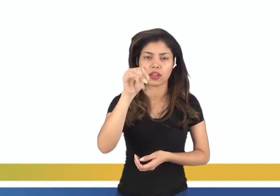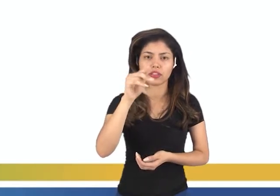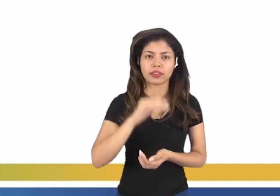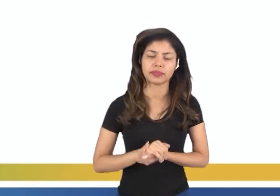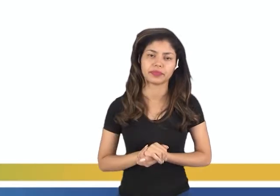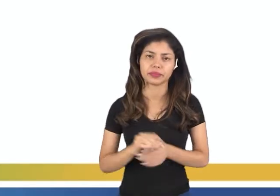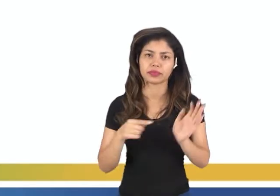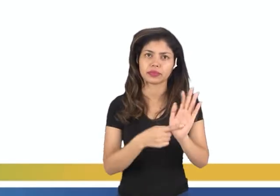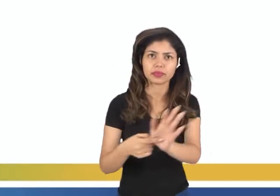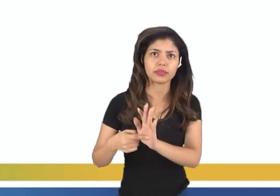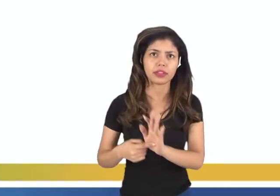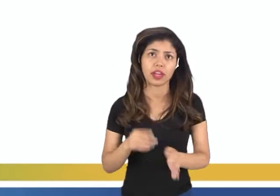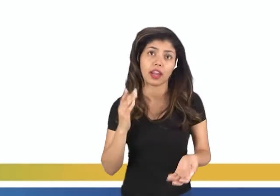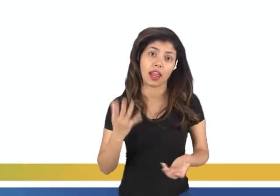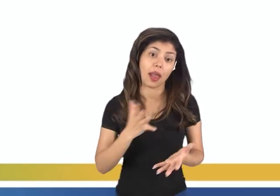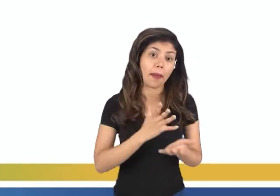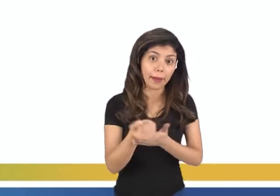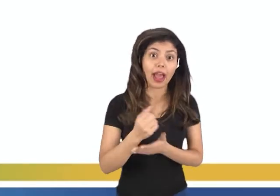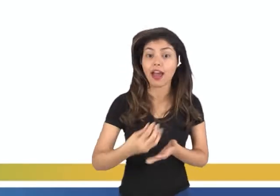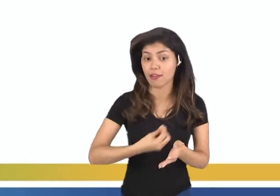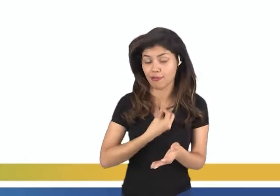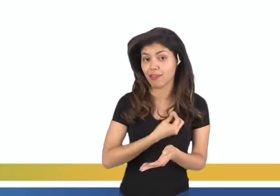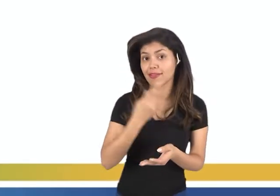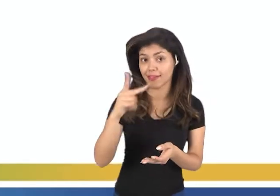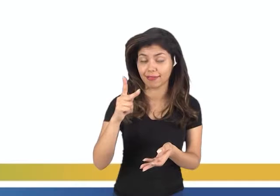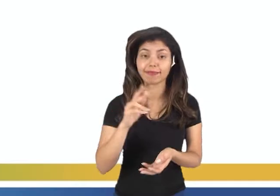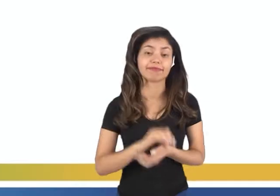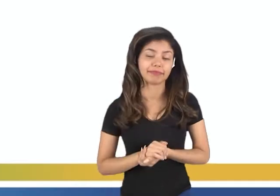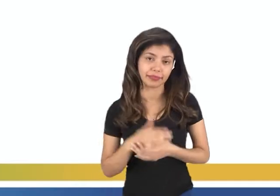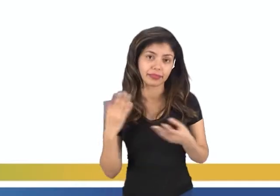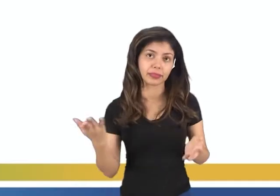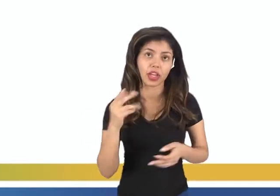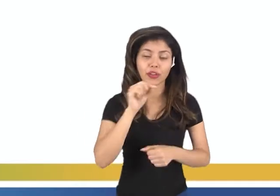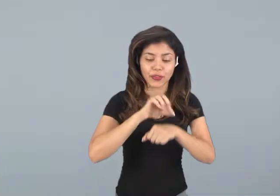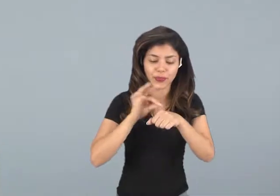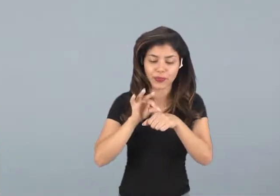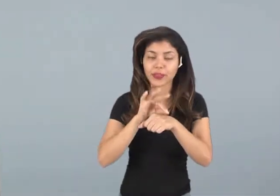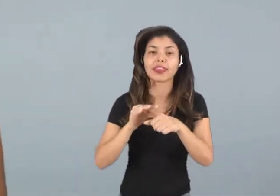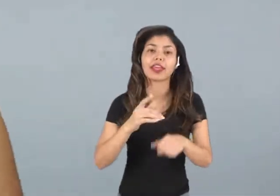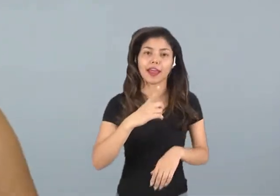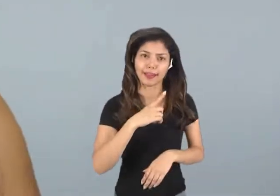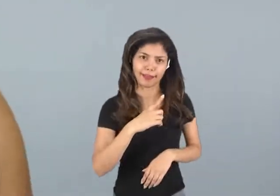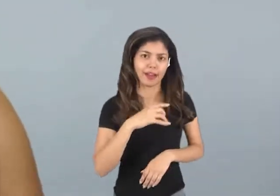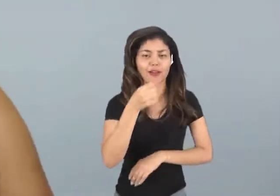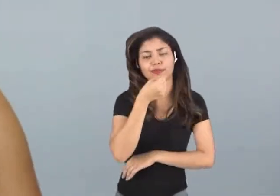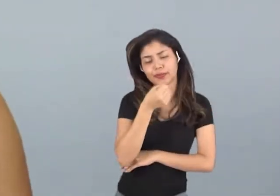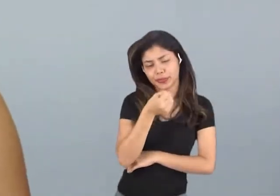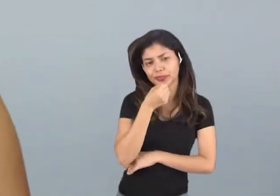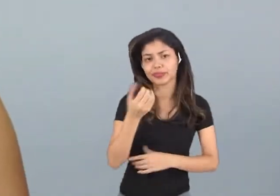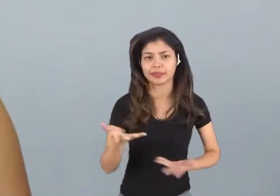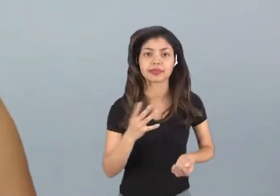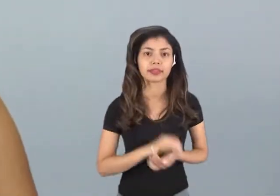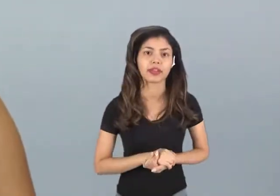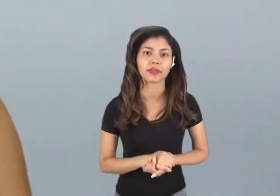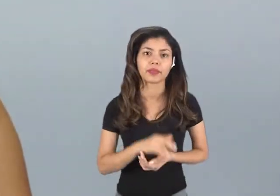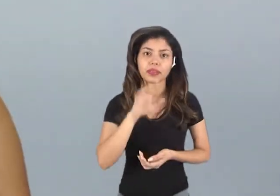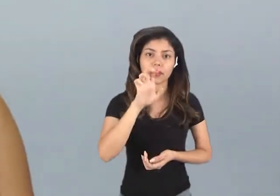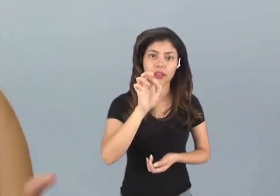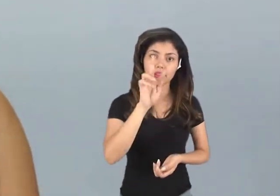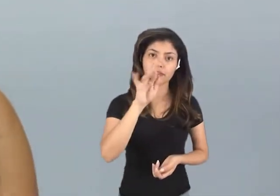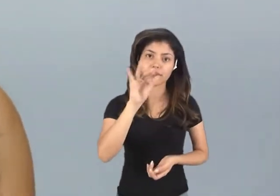Quando a gente pega esses seres inanimados e dá vida a eles, né? Ali, no caso, o morango está dando uma entrevista. Então, é um efeito